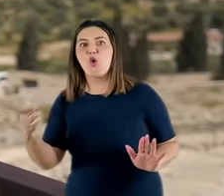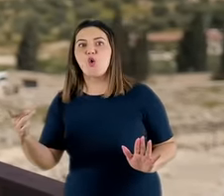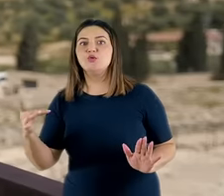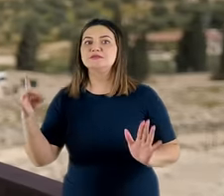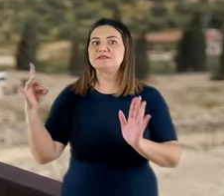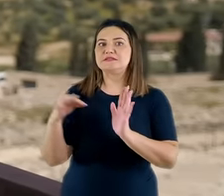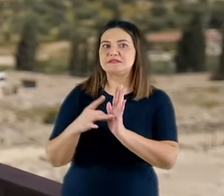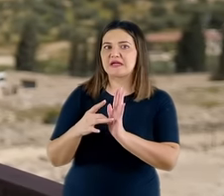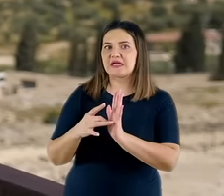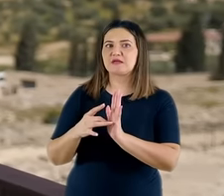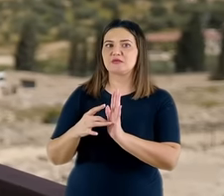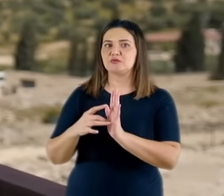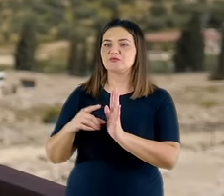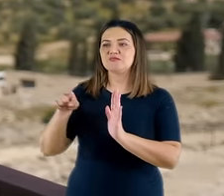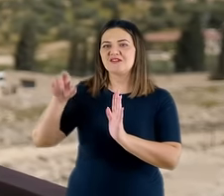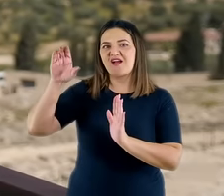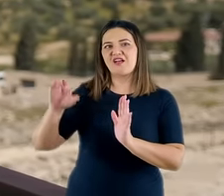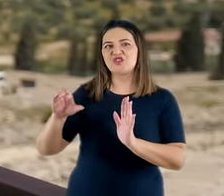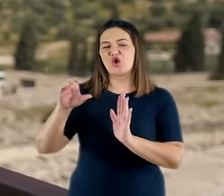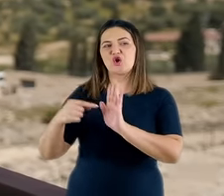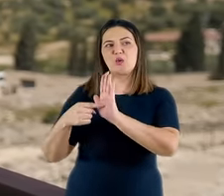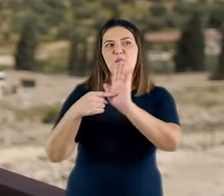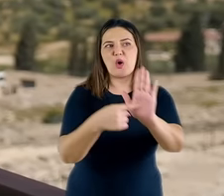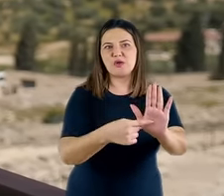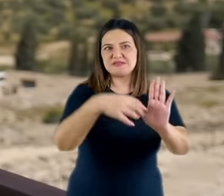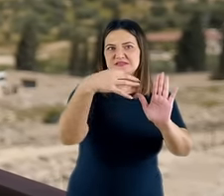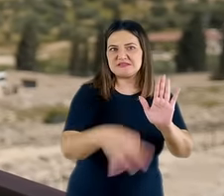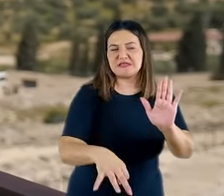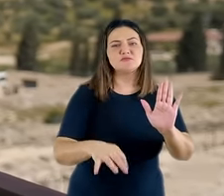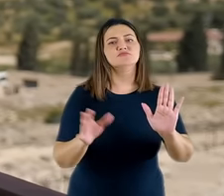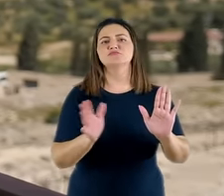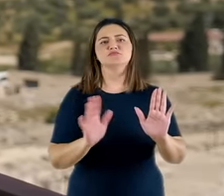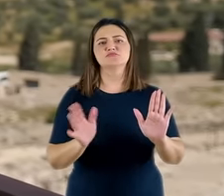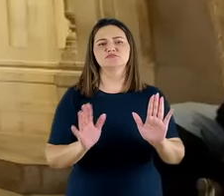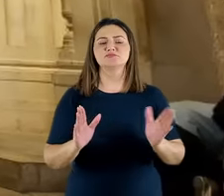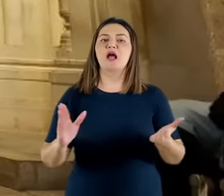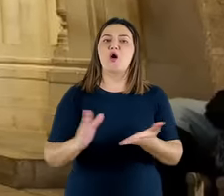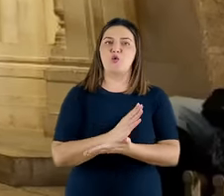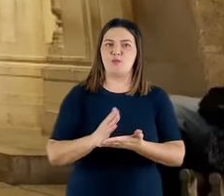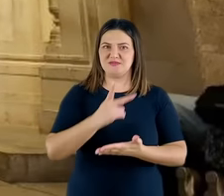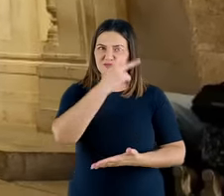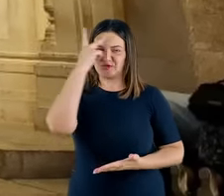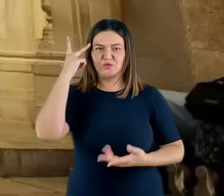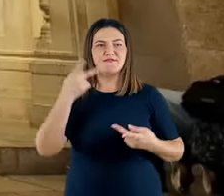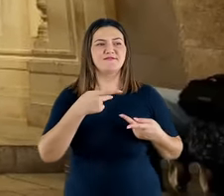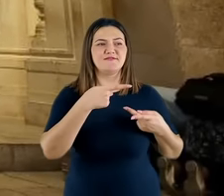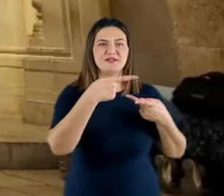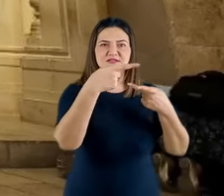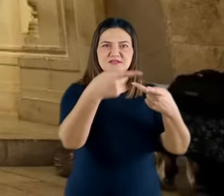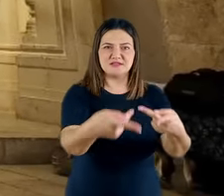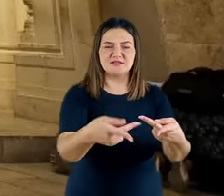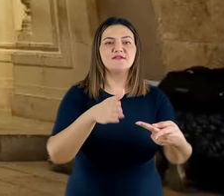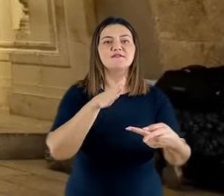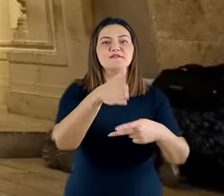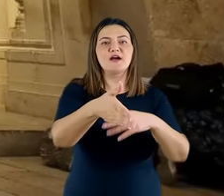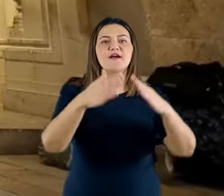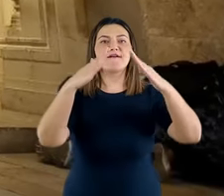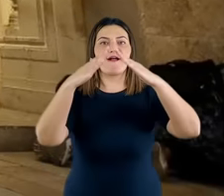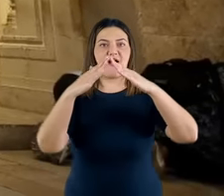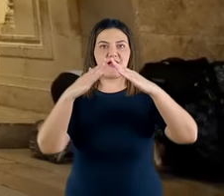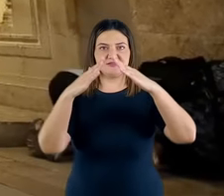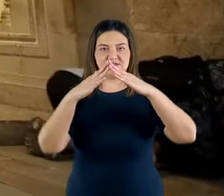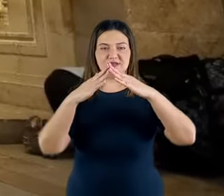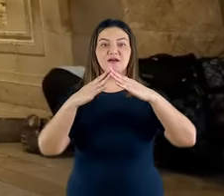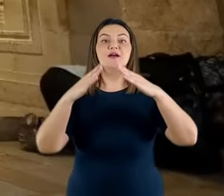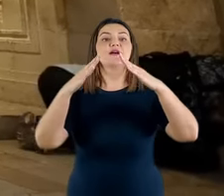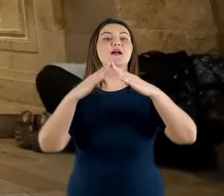lugar tradicionalmente apresentado aos turistas aqui como sendo o lugar do cenáculo. Muitos que vêm a Jerusalém são levados a uma casa,